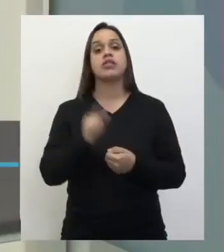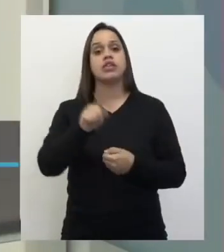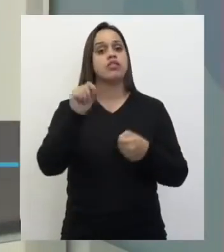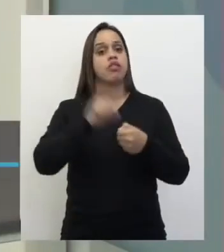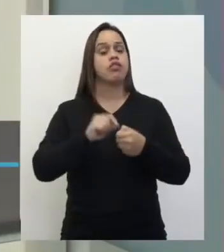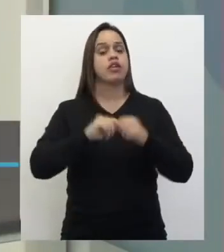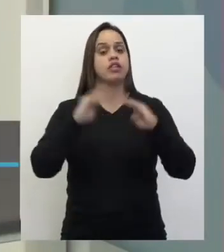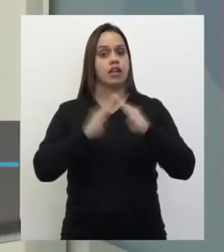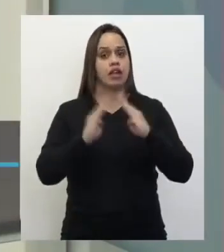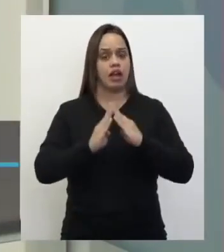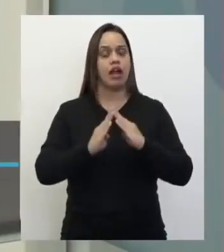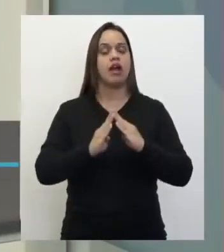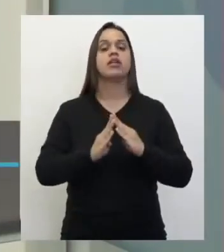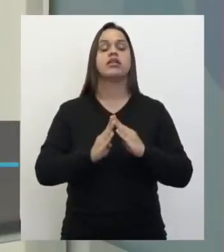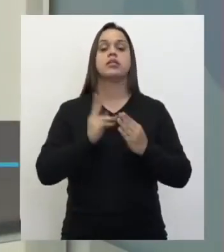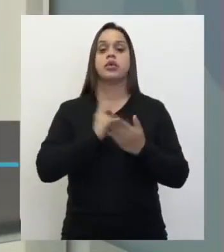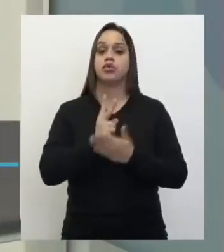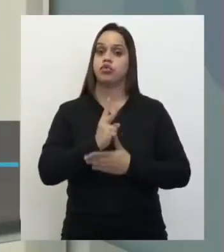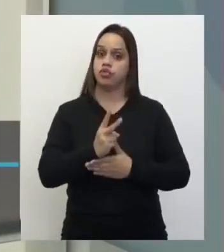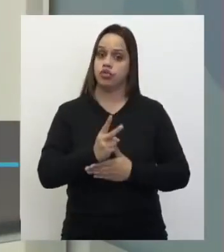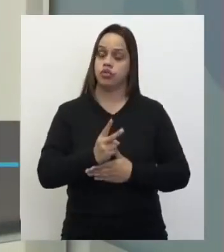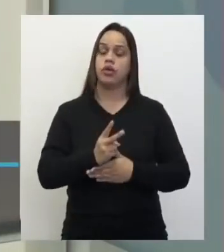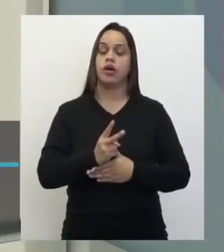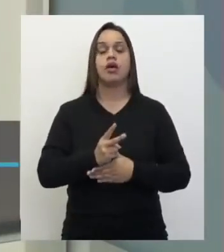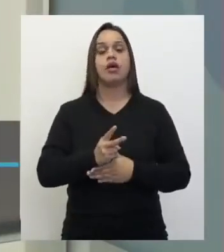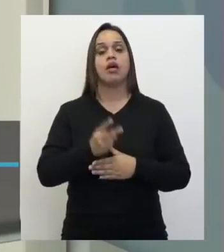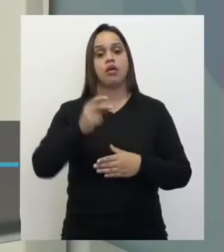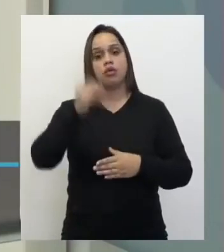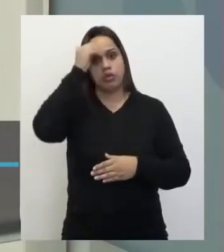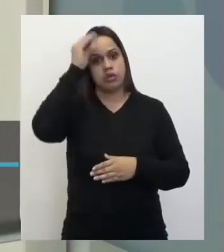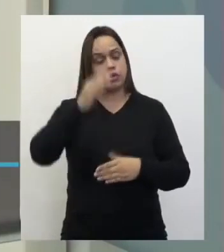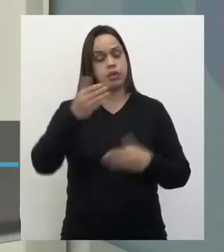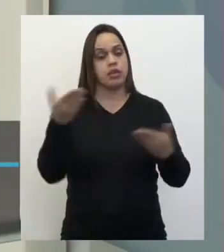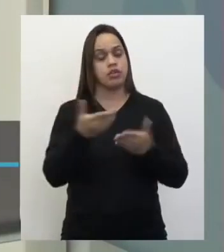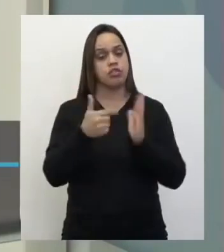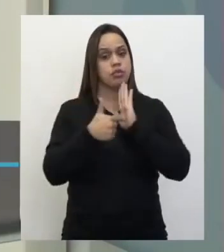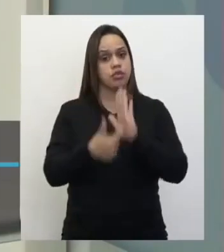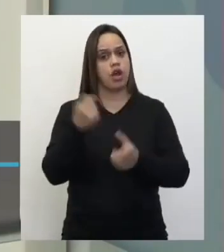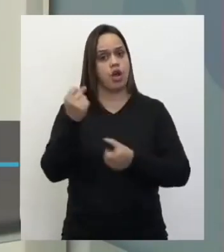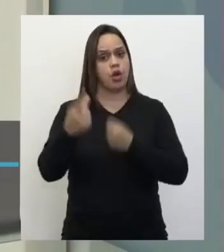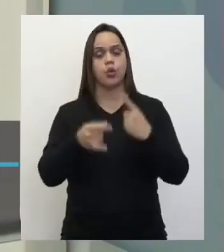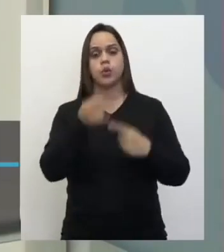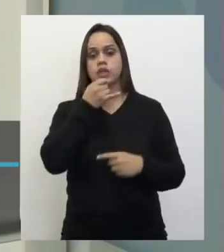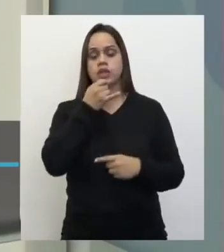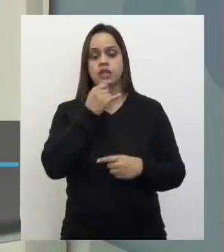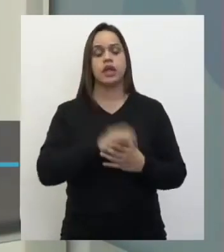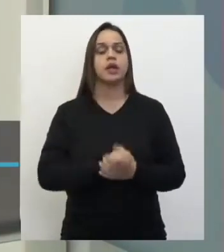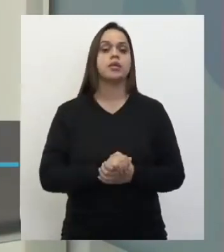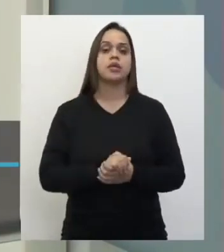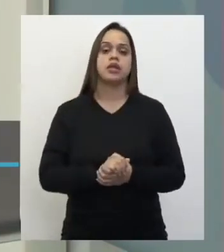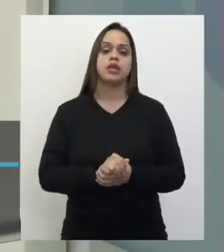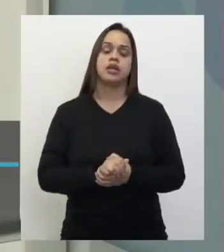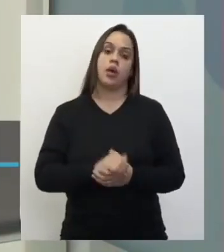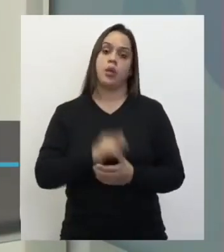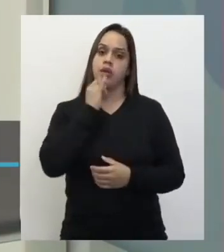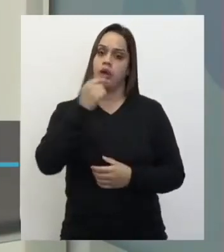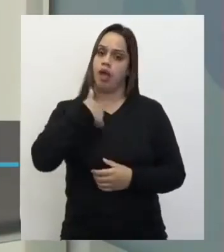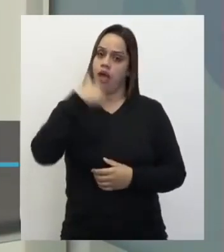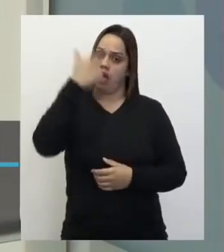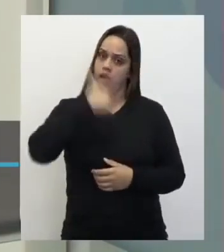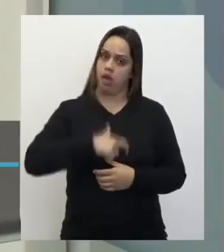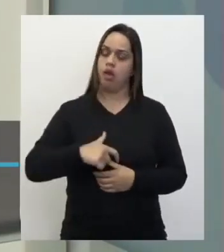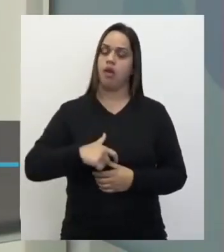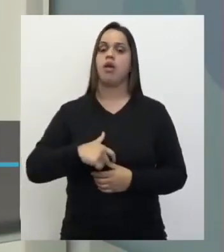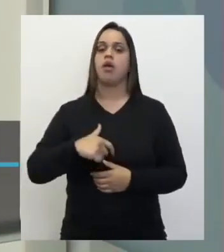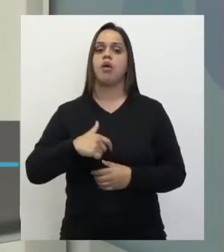para a continuidade dos estudos, então a gente trouxe aqui alguns exemplos. Então, eu, professora Milene, o pessoal